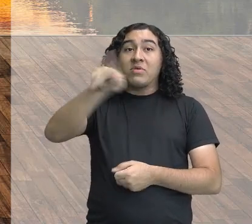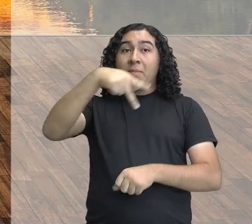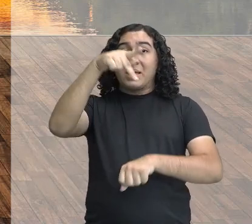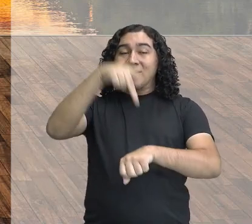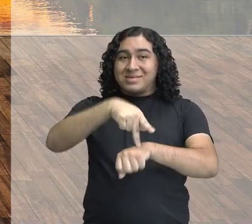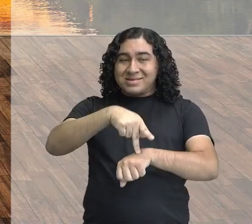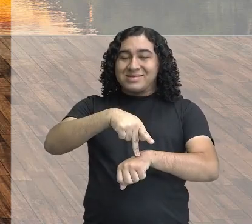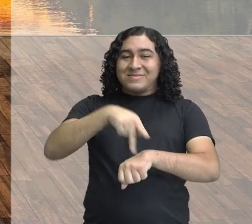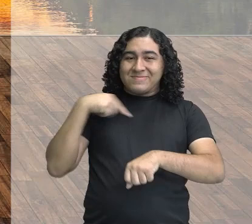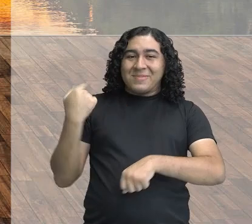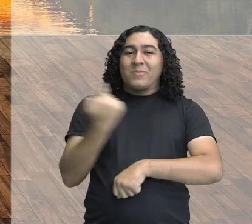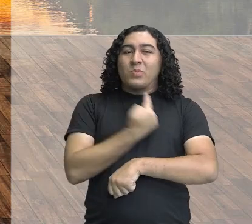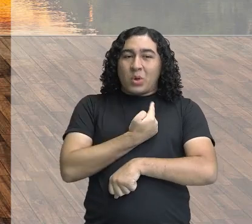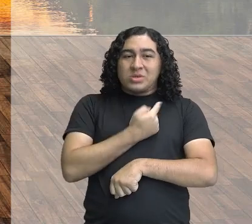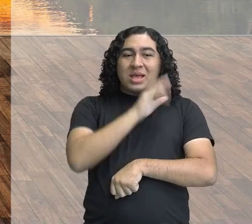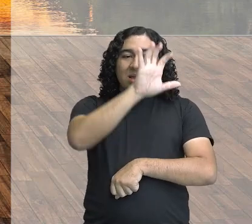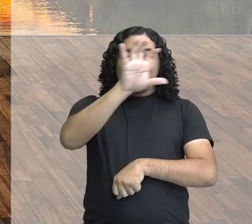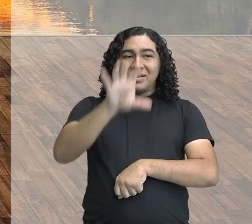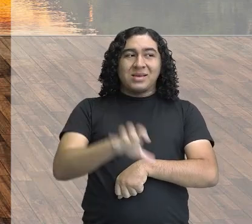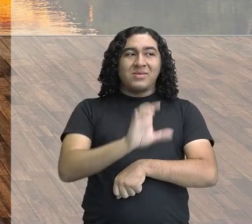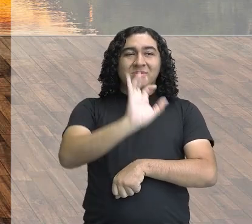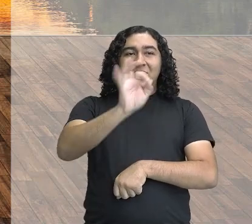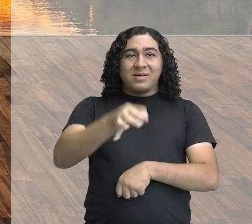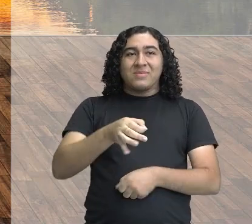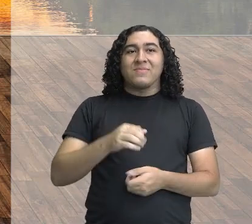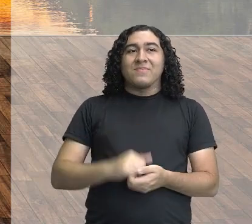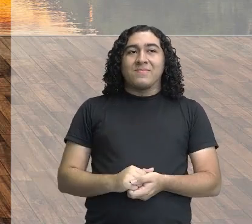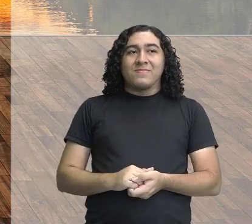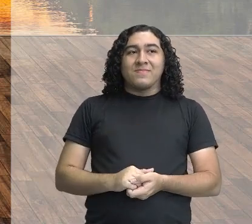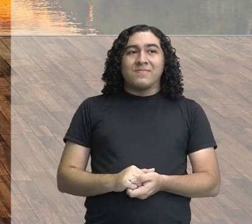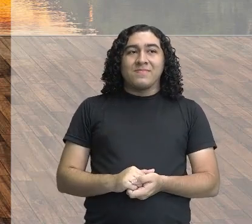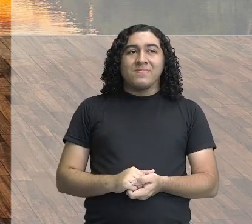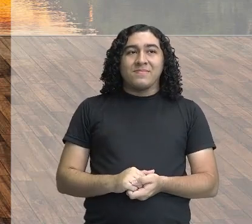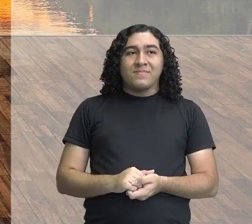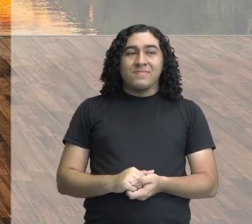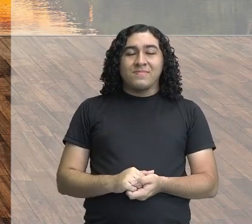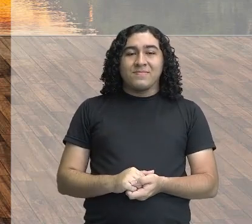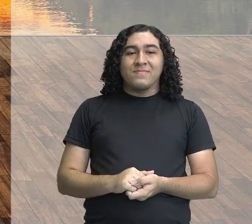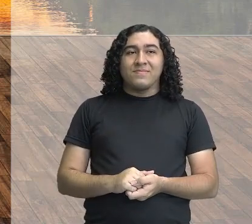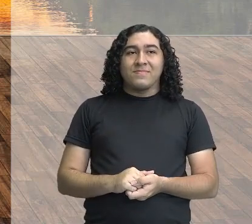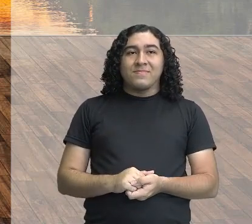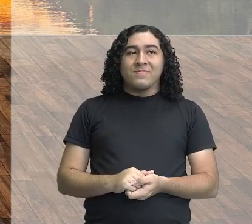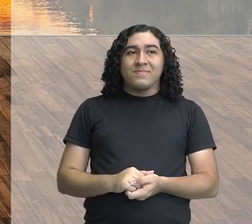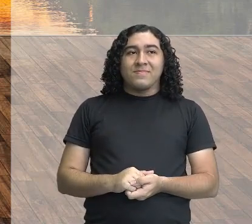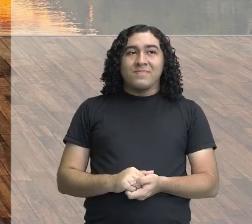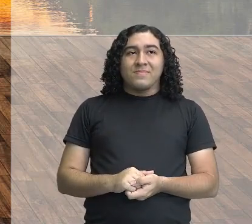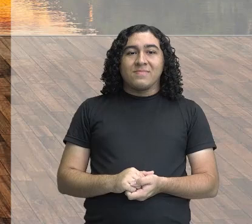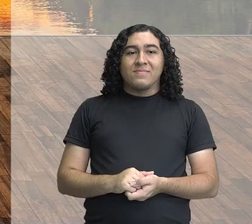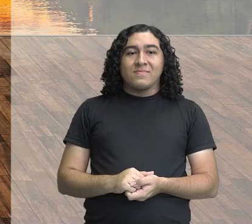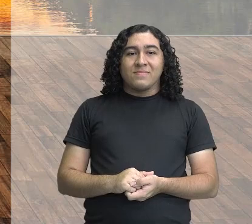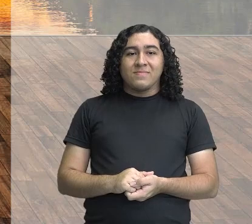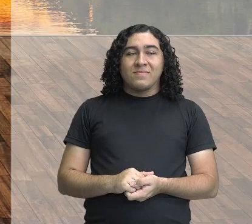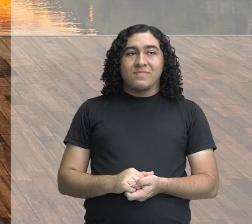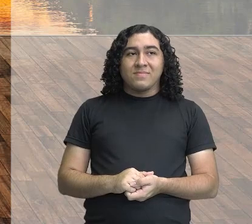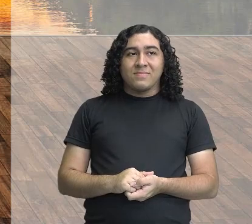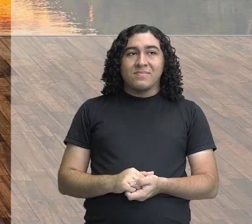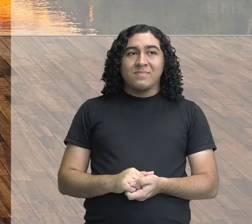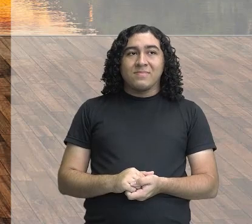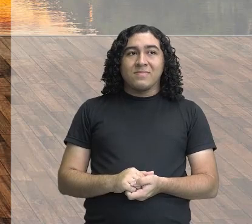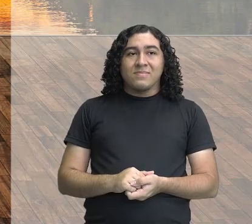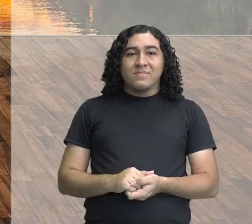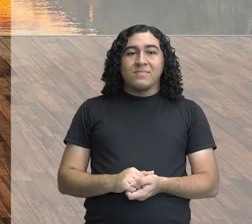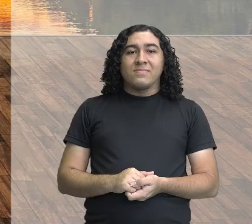isso? Na nossa região, tá certo? Isso mesmo, professor. E eles estão a Amazônia